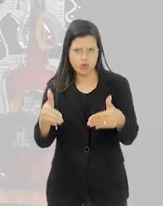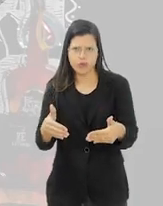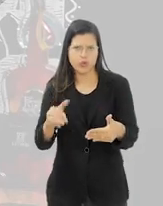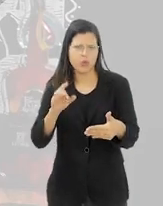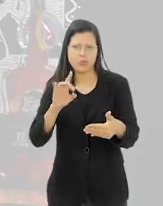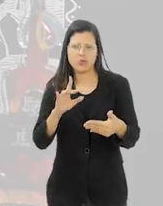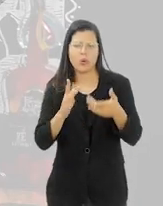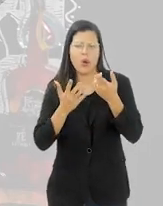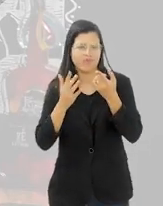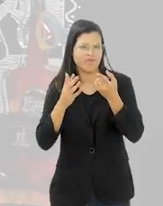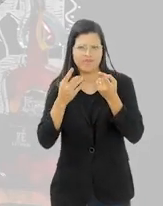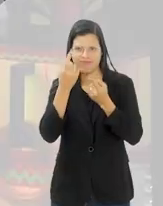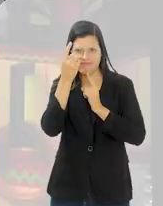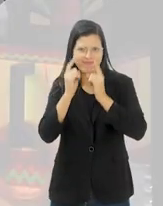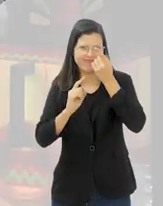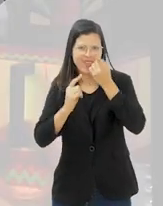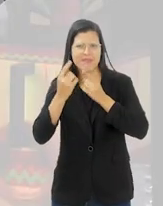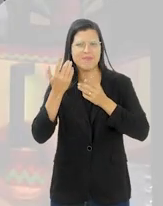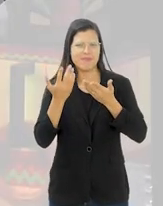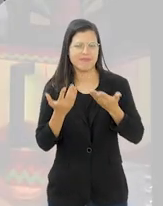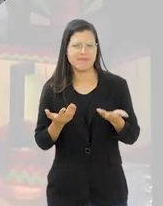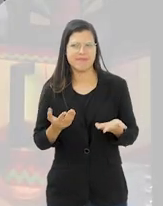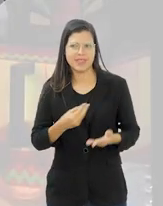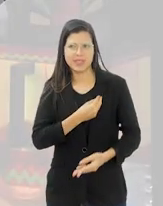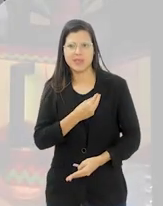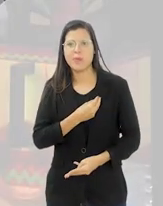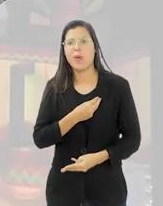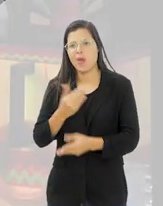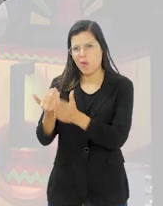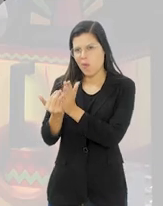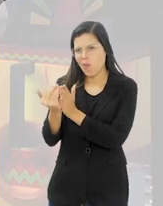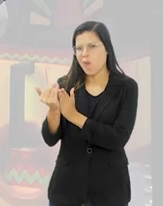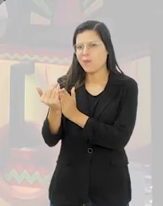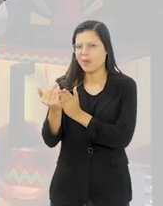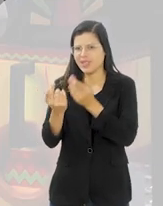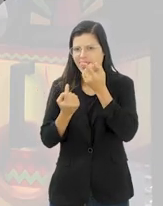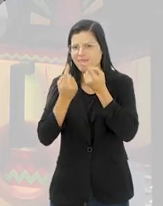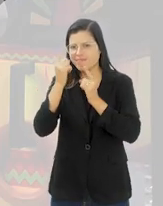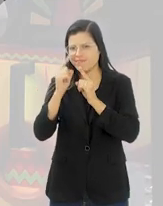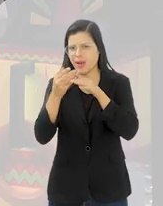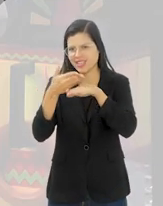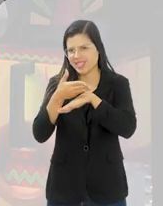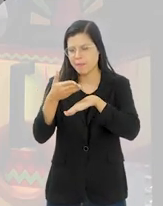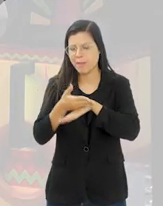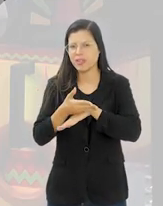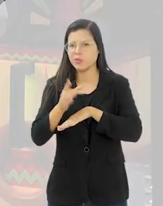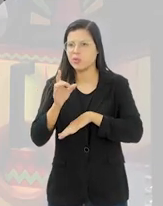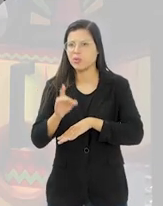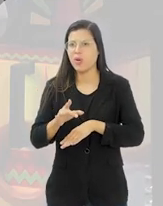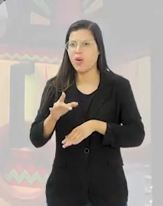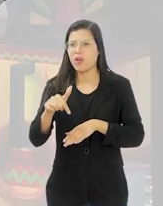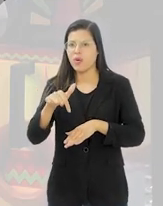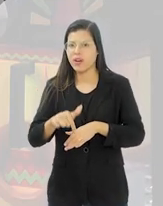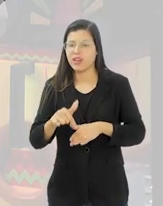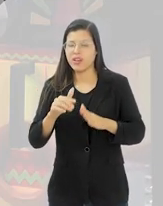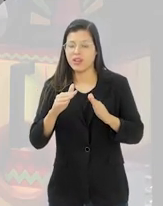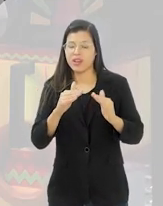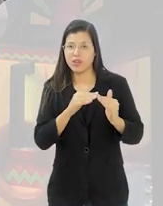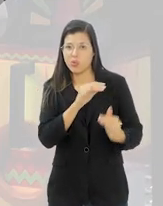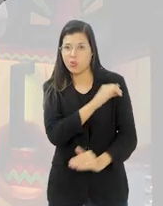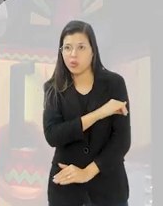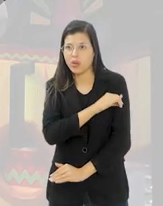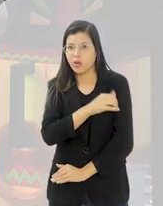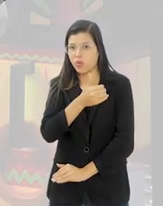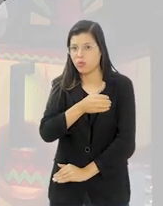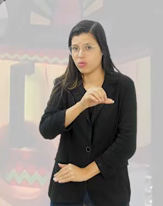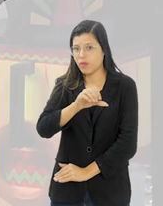é só o folião mesmo? Não, eu comecei como folião. Comecei quando eu vim morar para o Rio de Janeiro, em 92. Antes